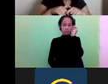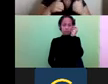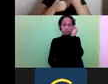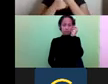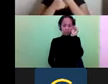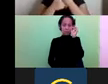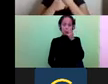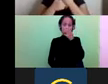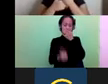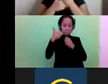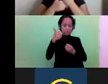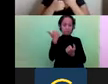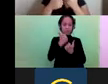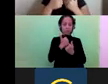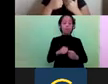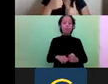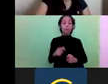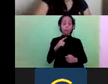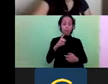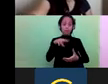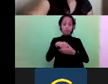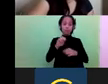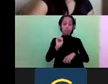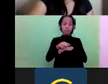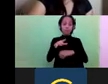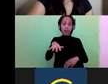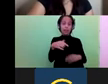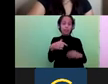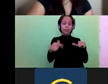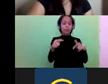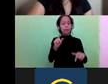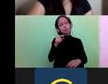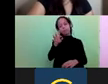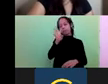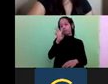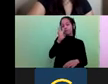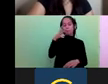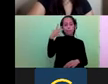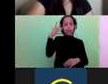algumas vezes de algumas palestras e algumas reflexões com